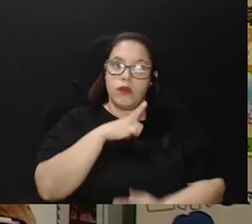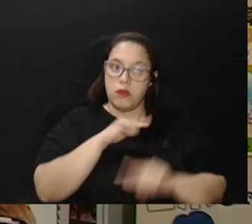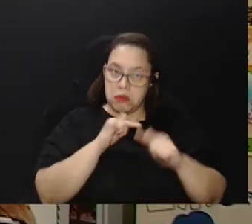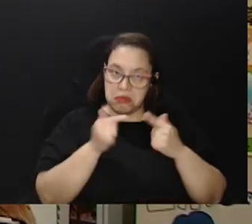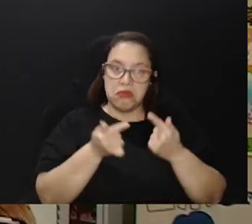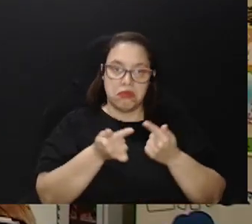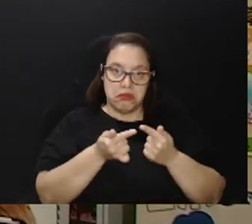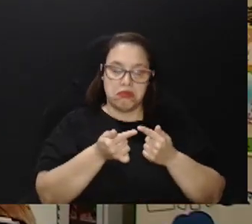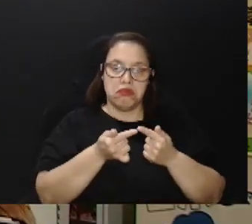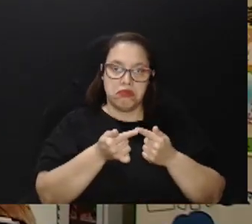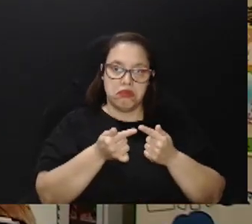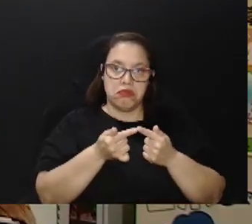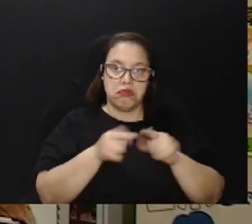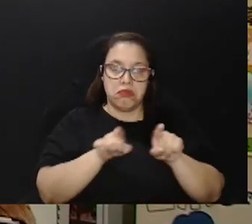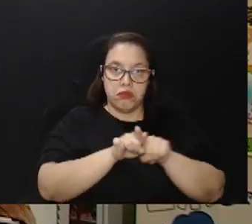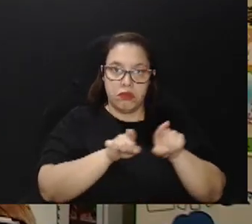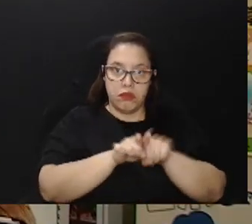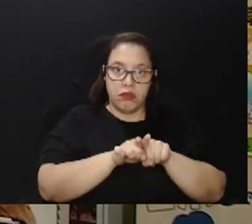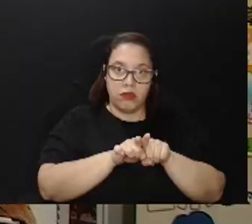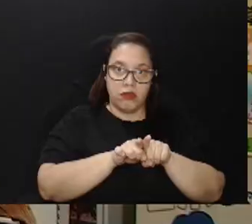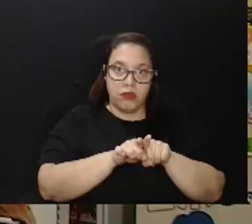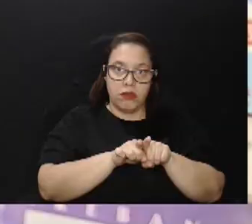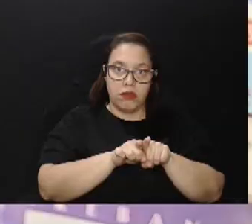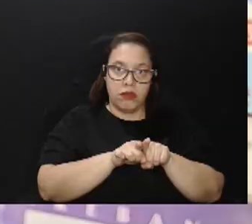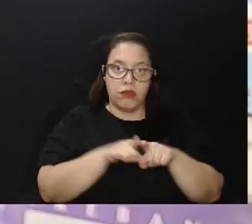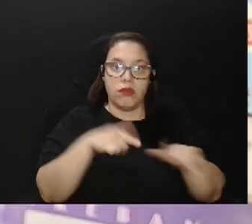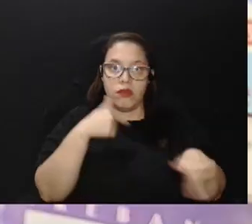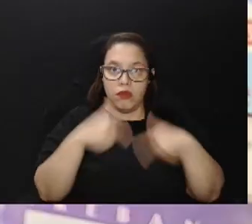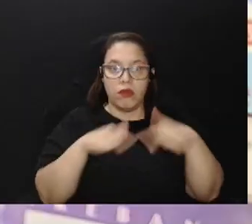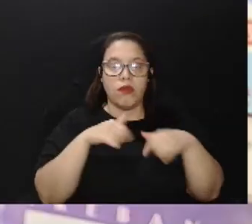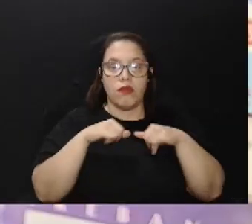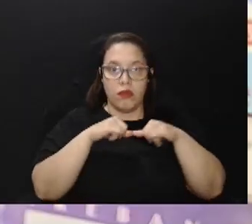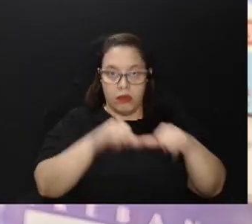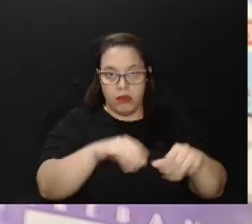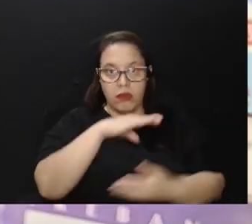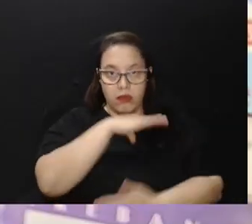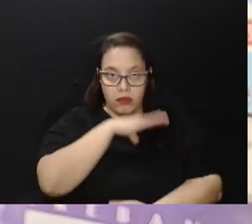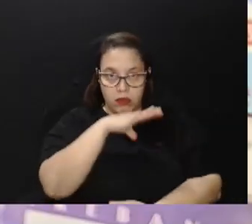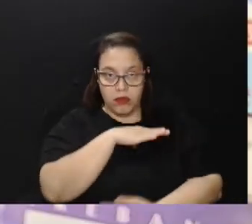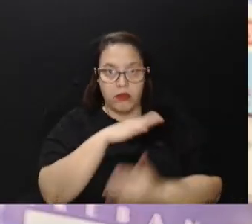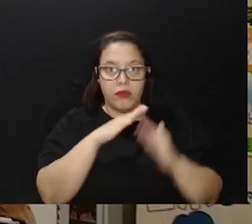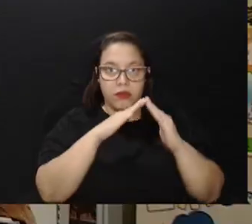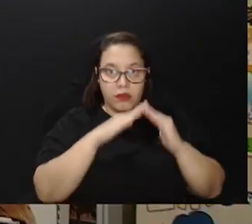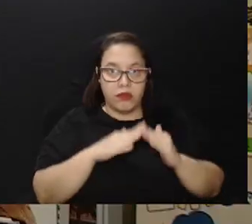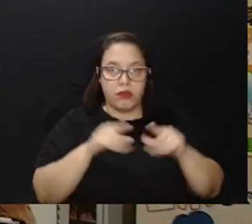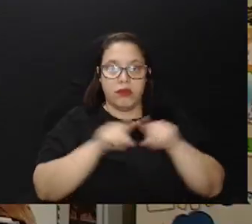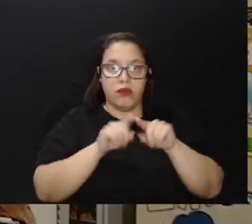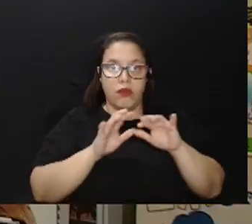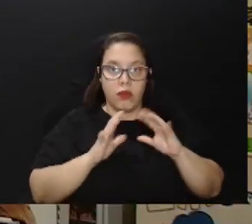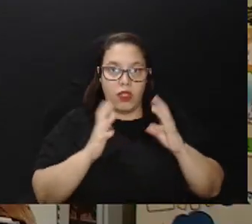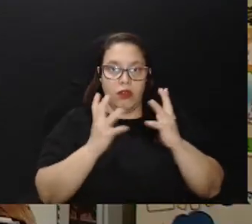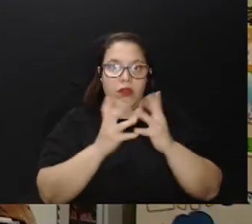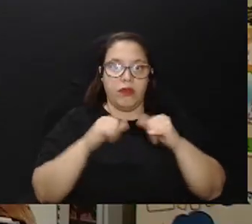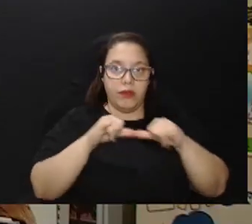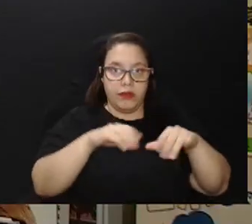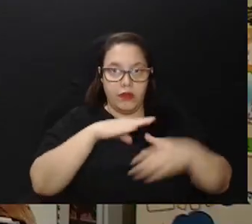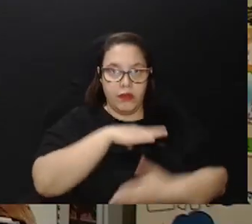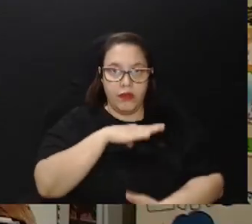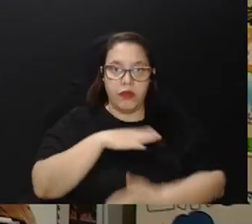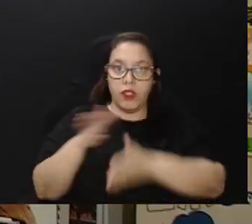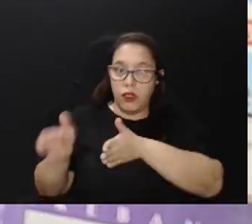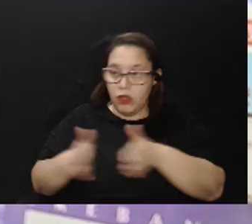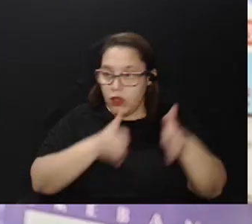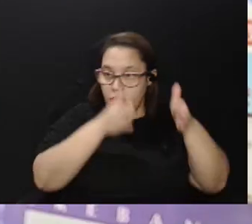também que trabalhava no mercado e que morava também nas imediações do mercado, que era produzido e escoado dentro